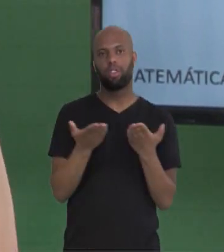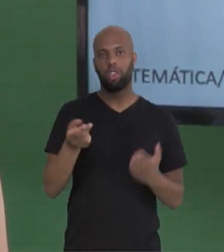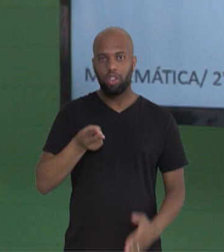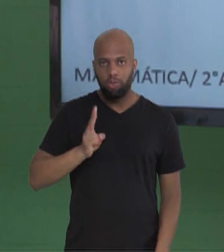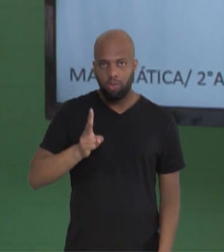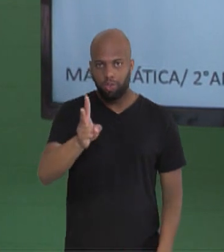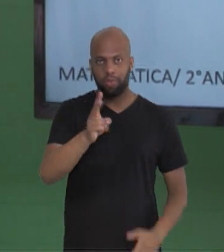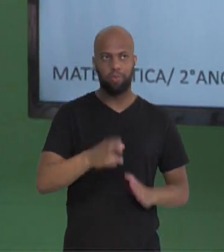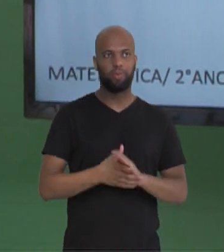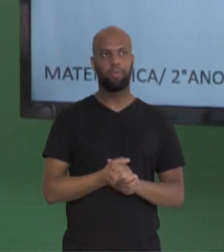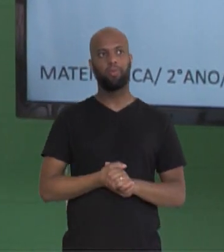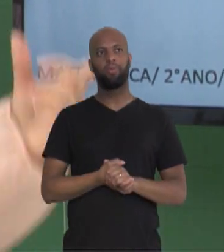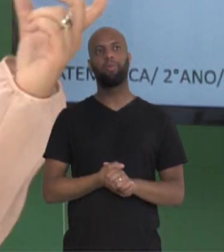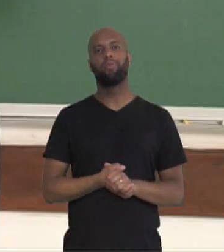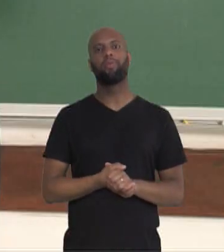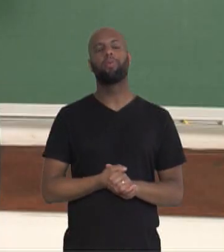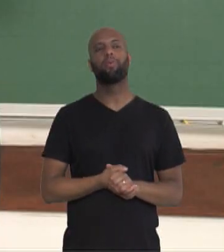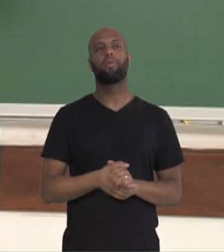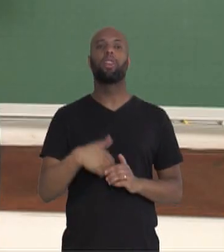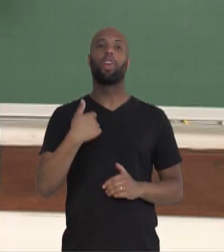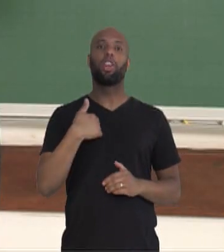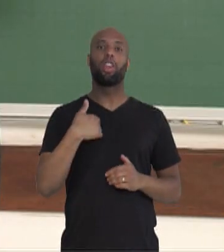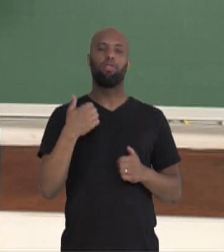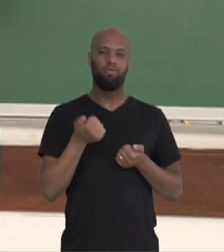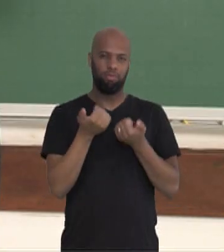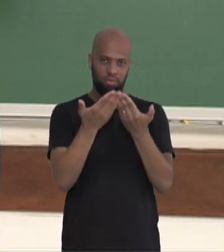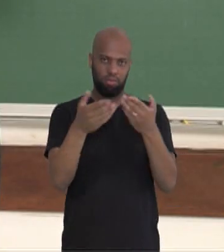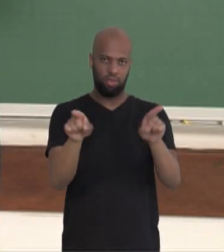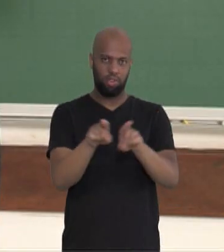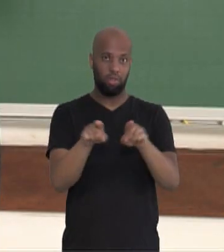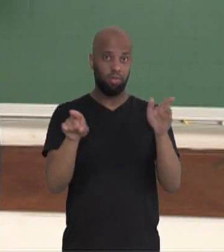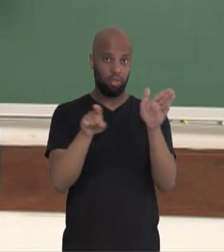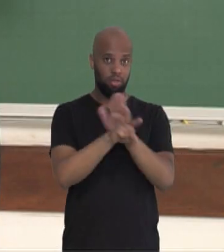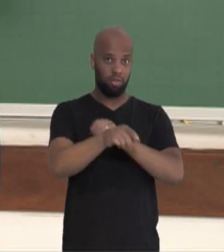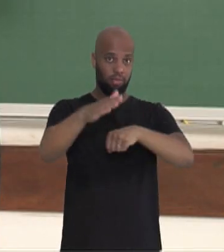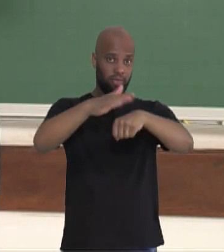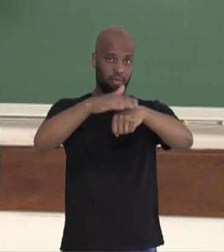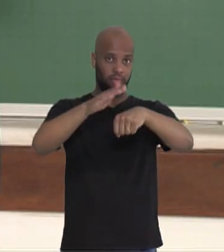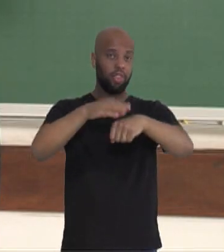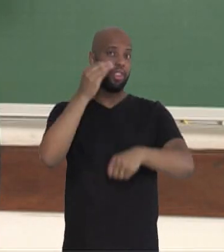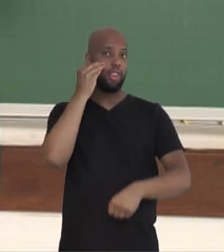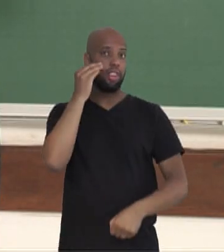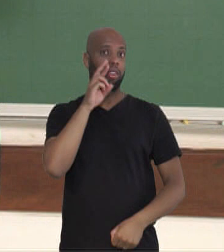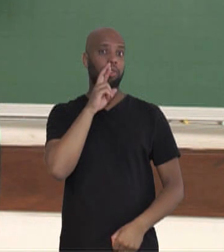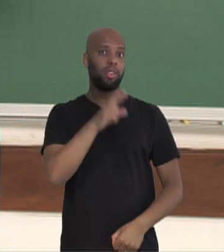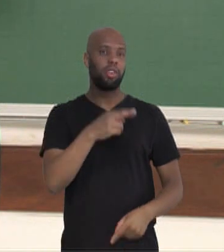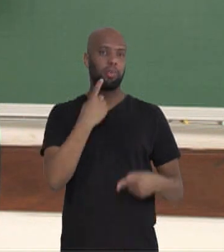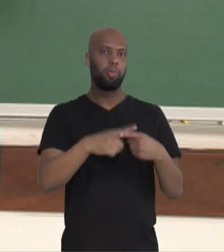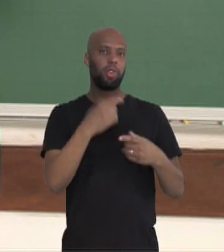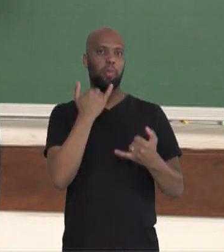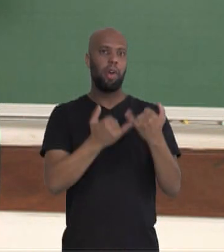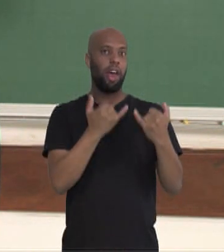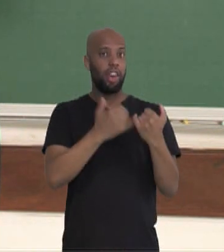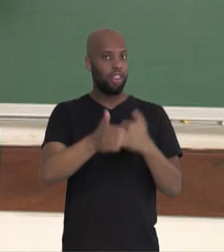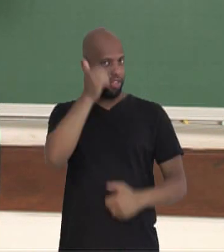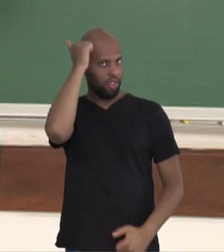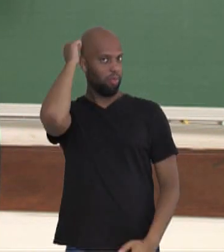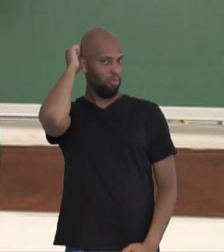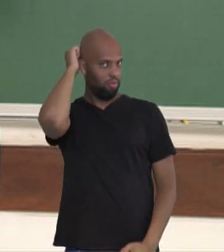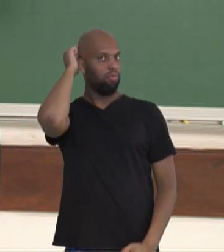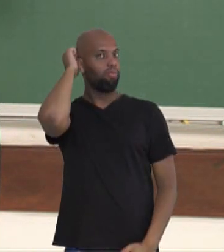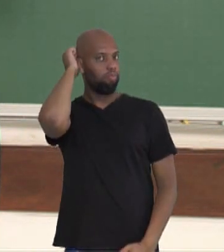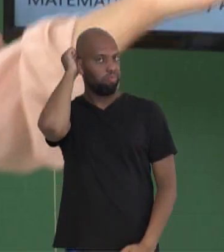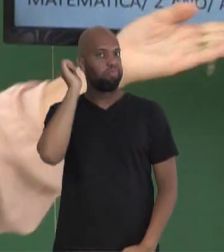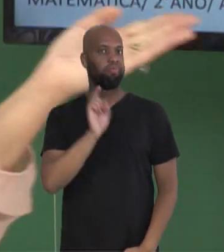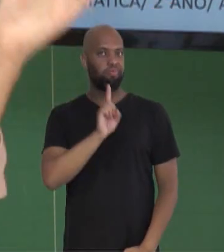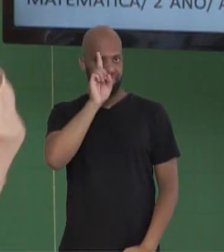então. Eu vou deixar um exercício para vocês tentarem fazer, que esse exercício é muito parecido com o exercício de vestibular quando chega a aparecer,